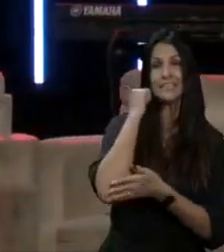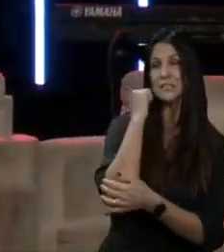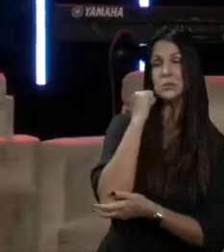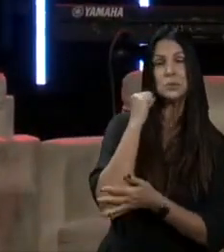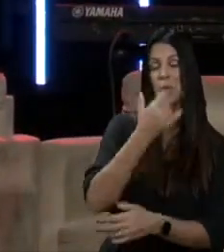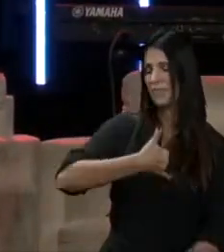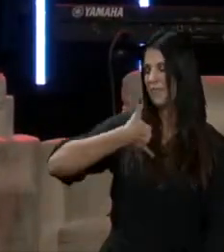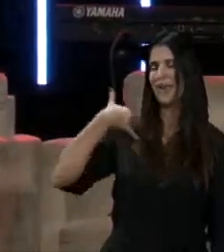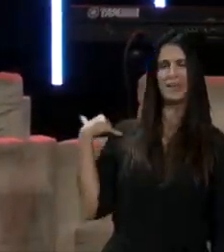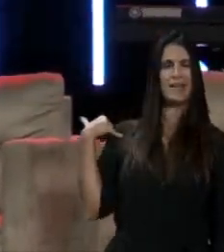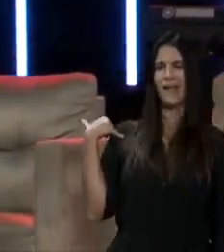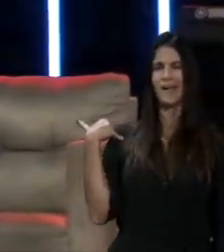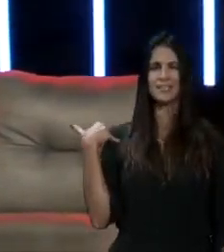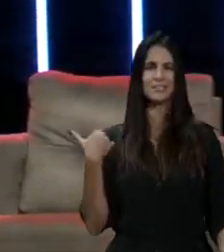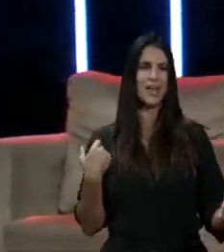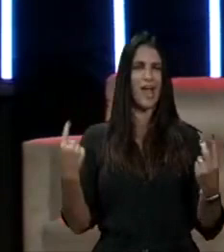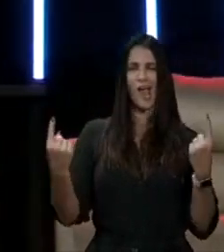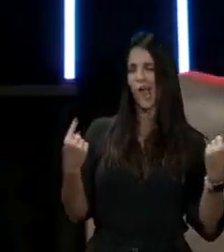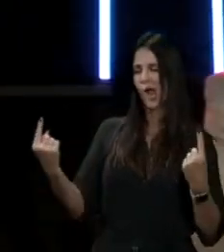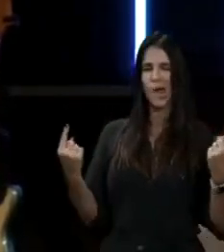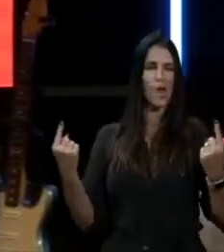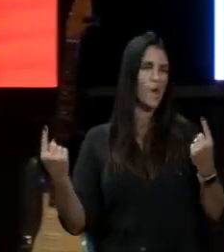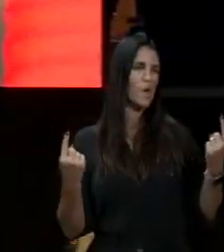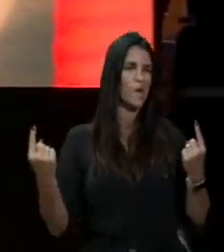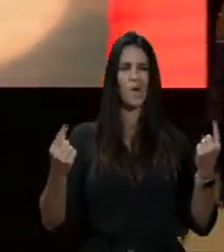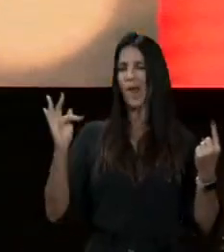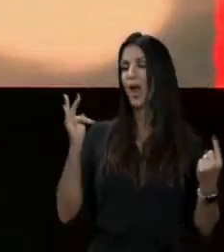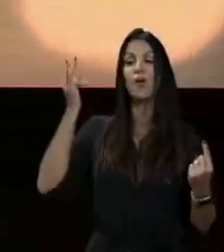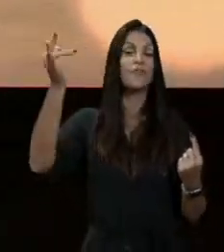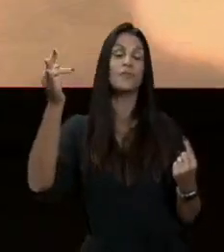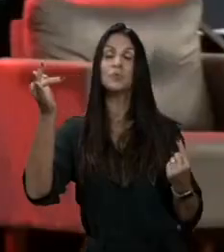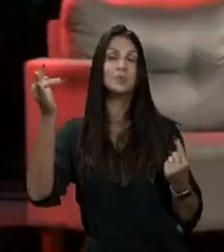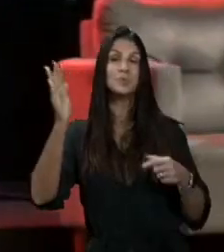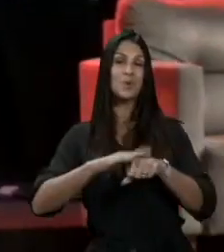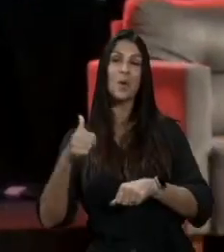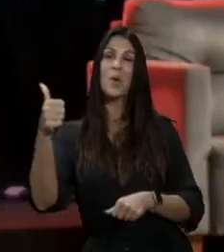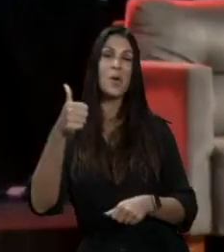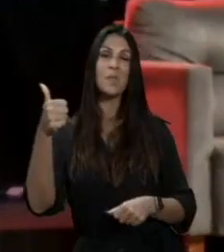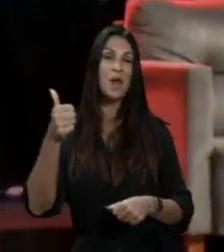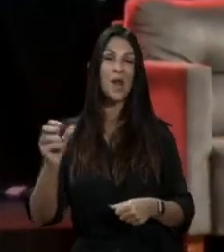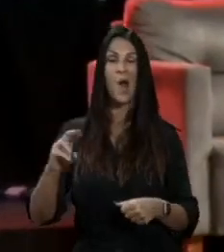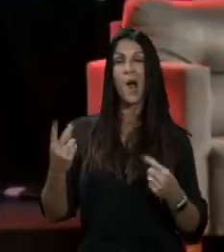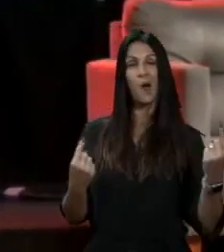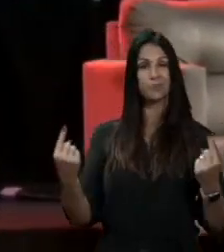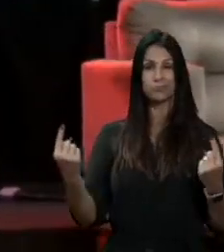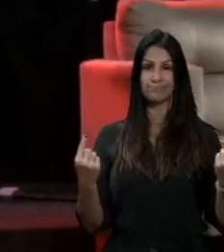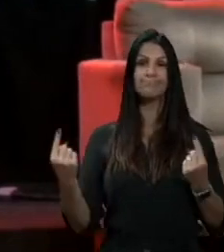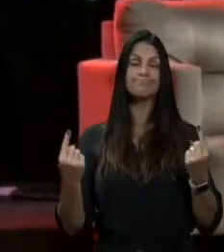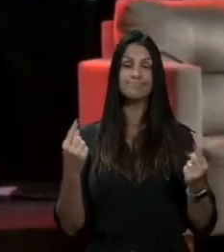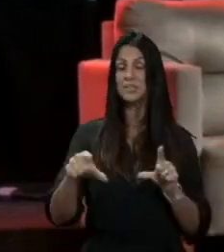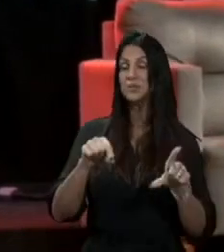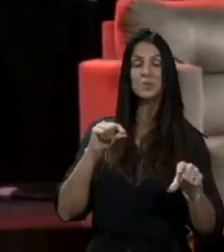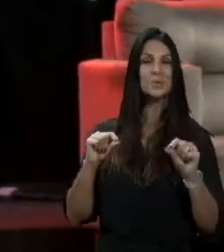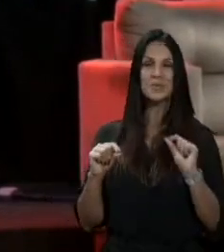todo dia todo dia a esperança demora ser melhor a esperança timog acreditar as esperanças imóvel falar eu